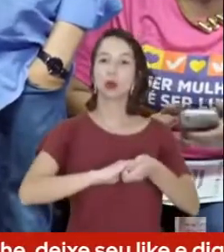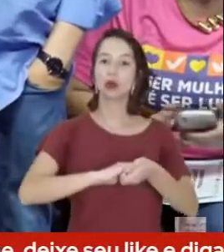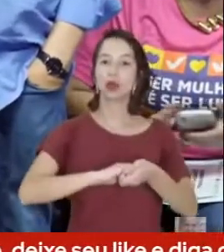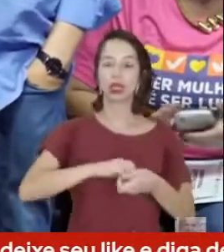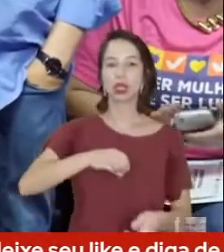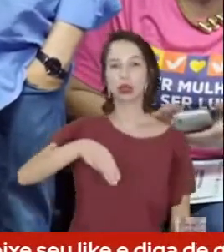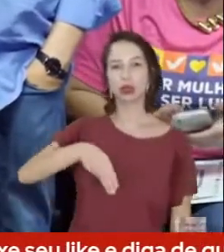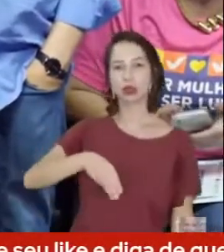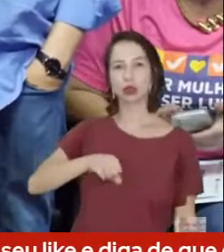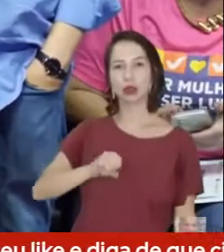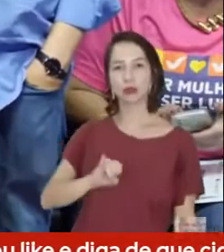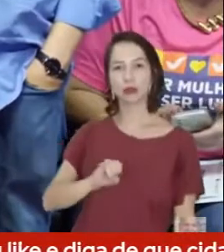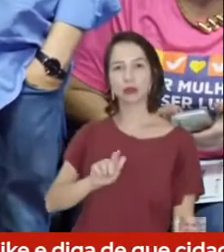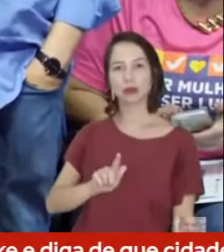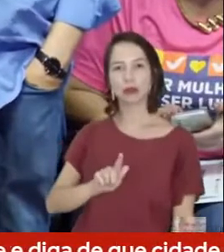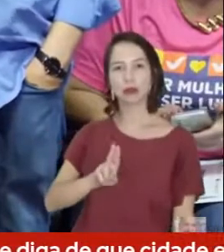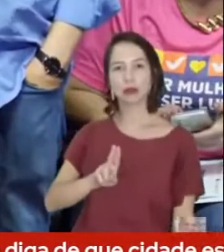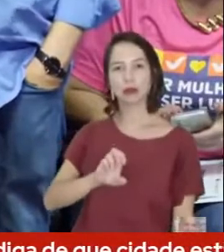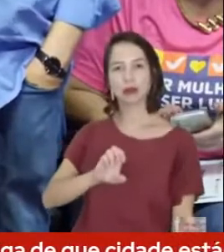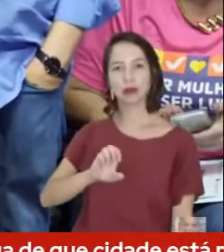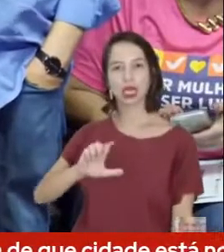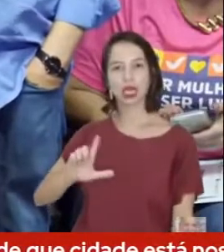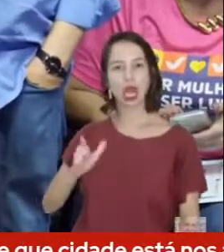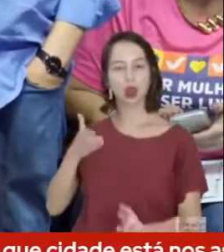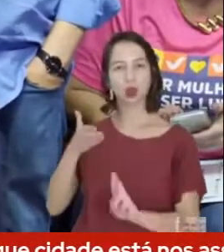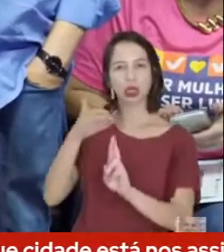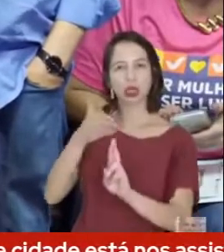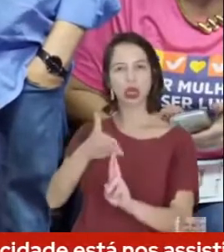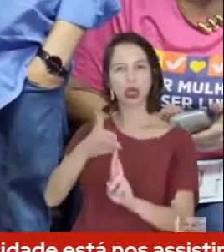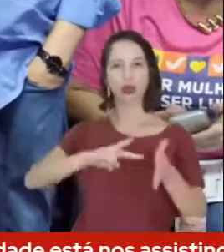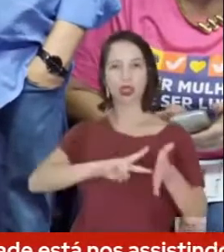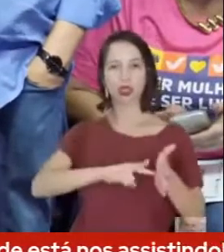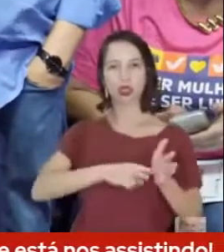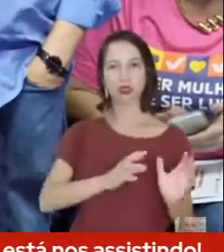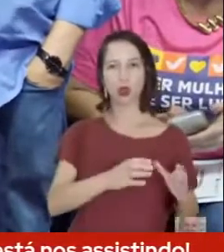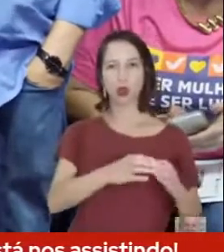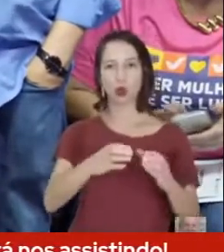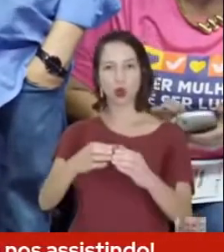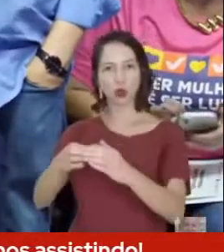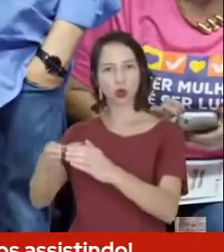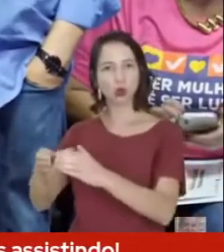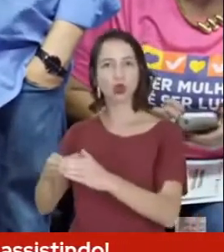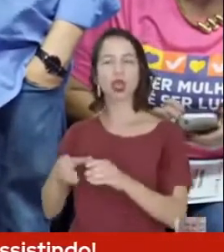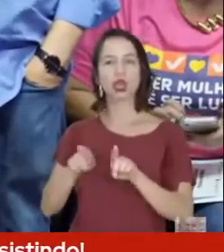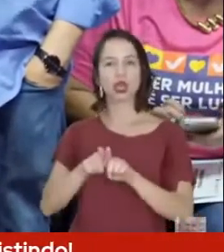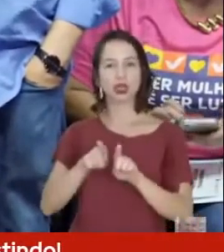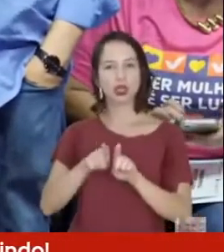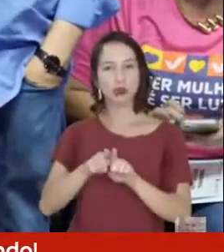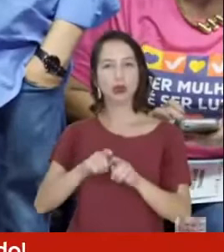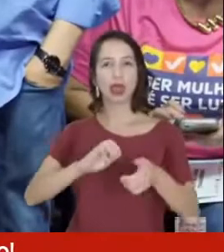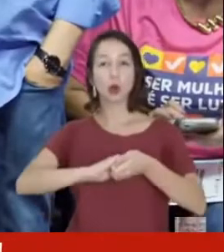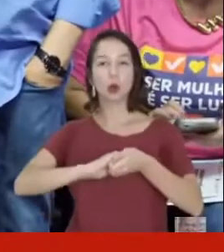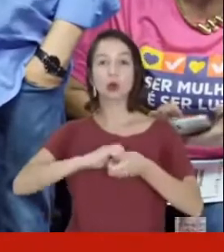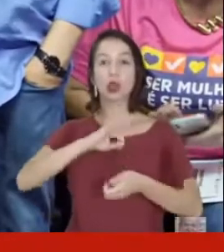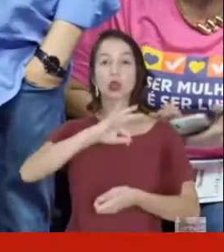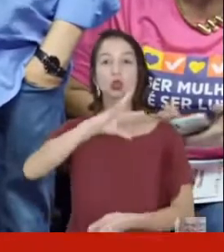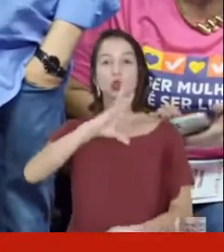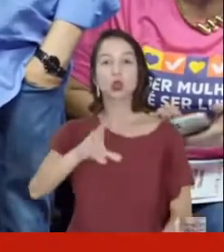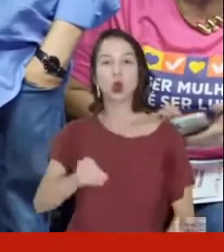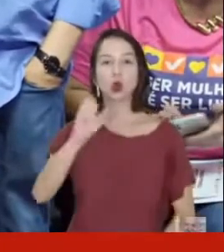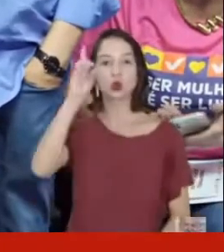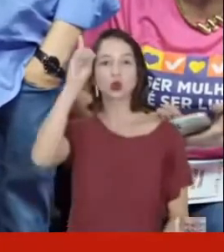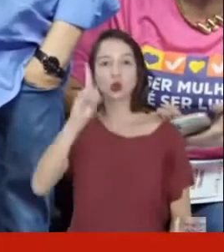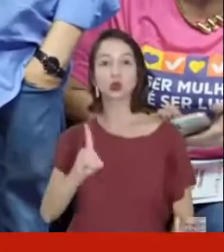Eu cumprimento todos os dirigentes sindicais aqui presentes. Cumprimentando o meu